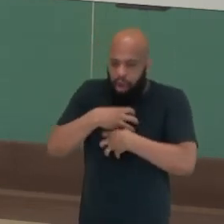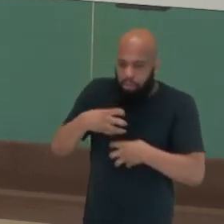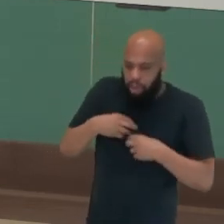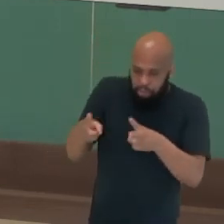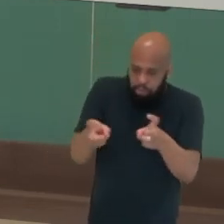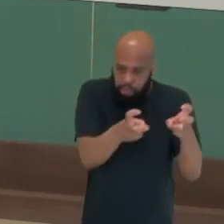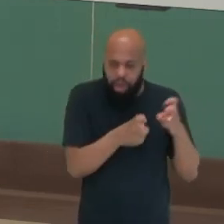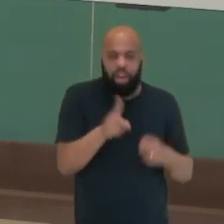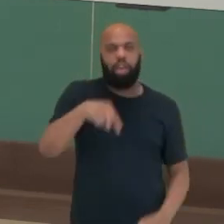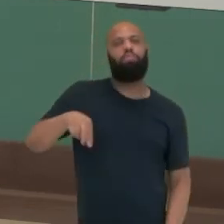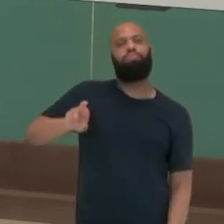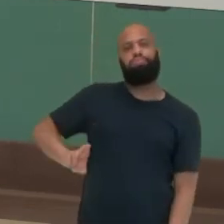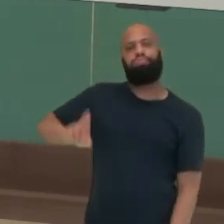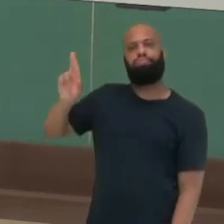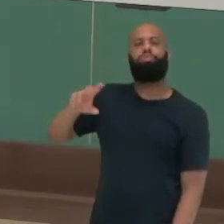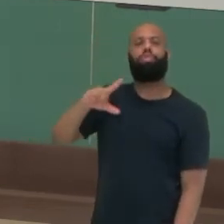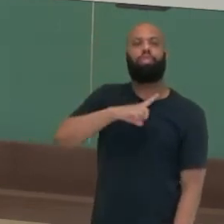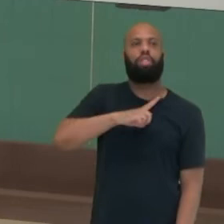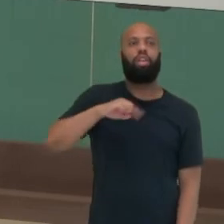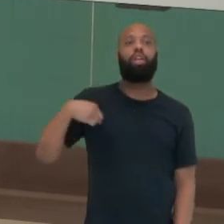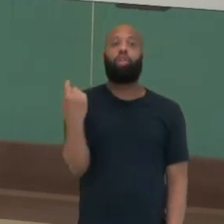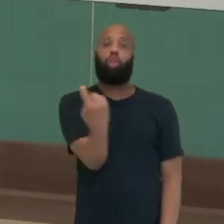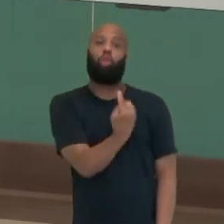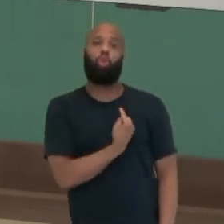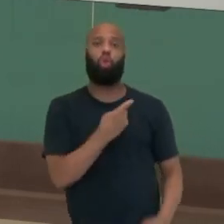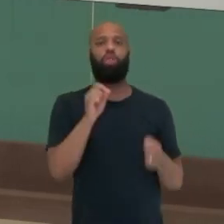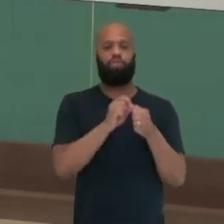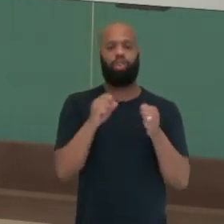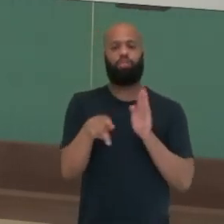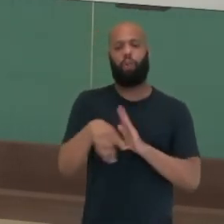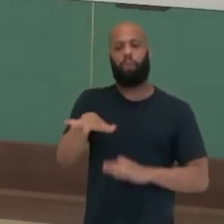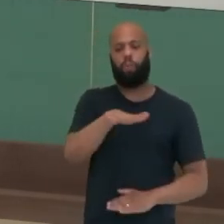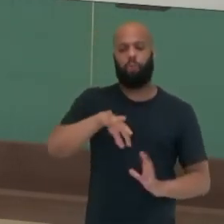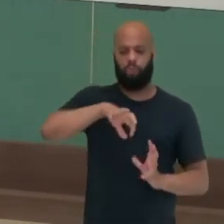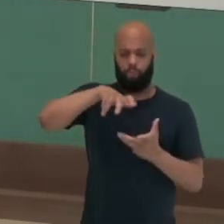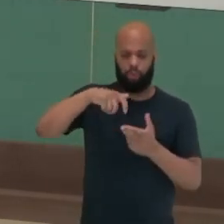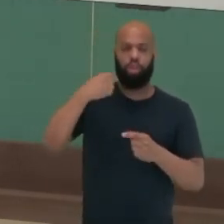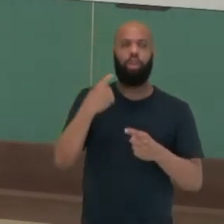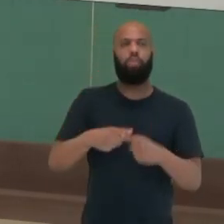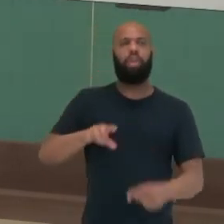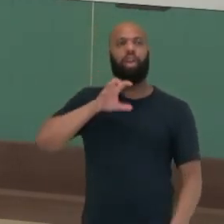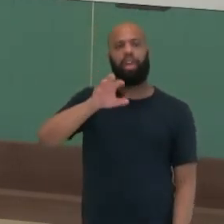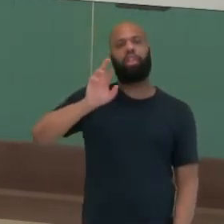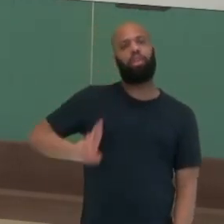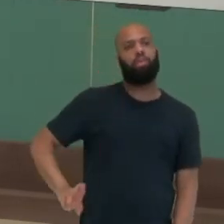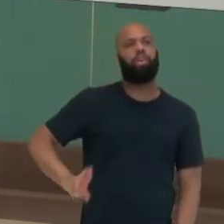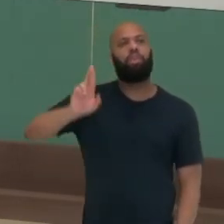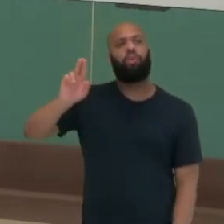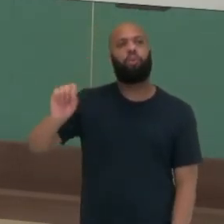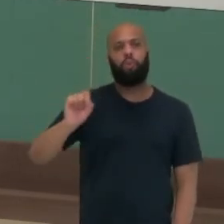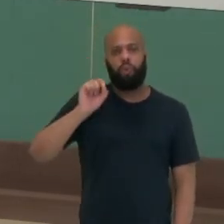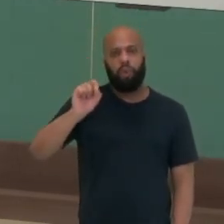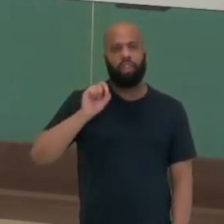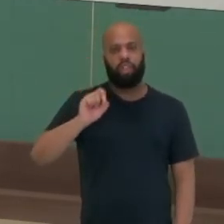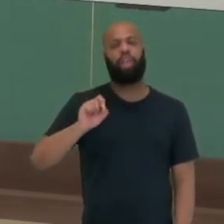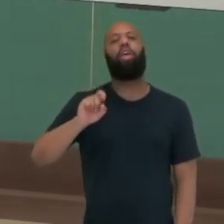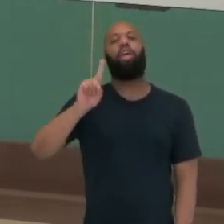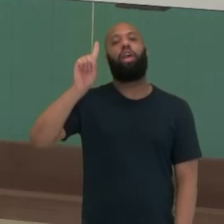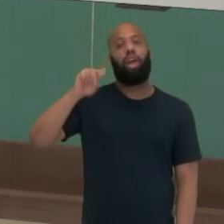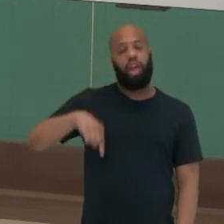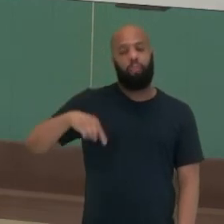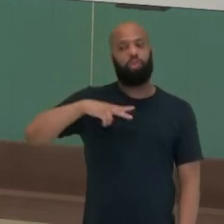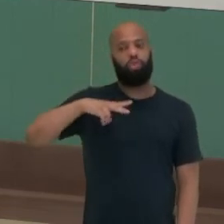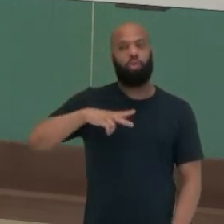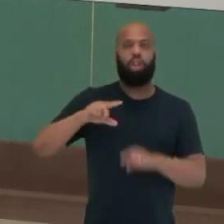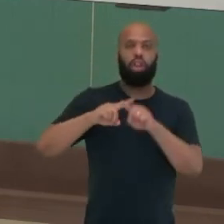as representações que nós fazemos do mundo. Essas representações tão particulares que